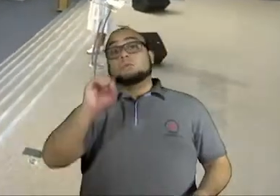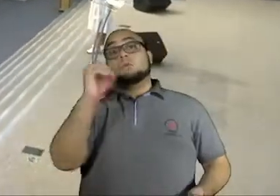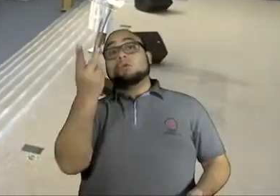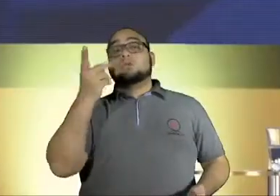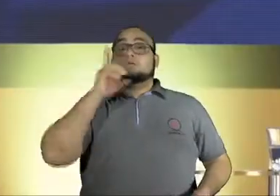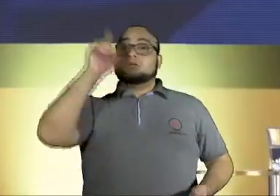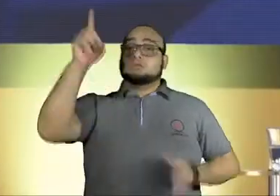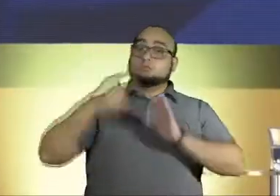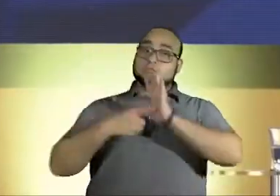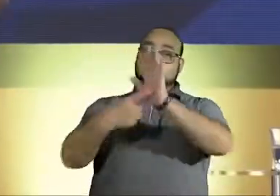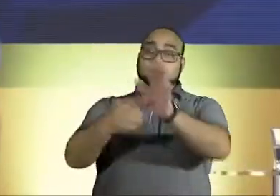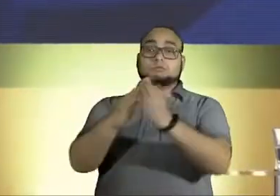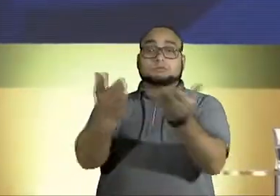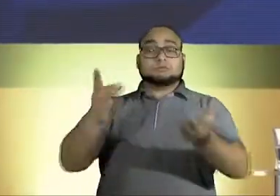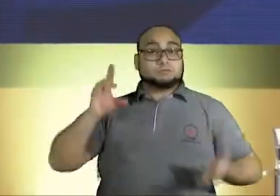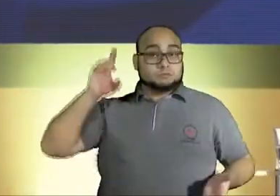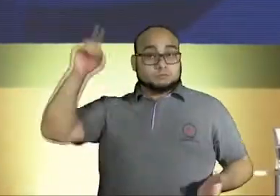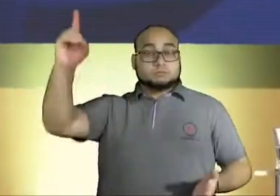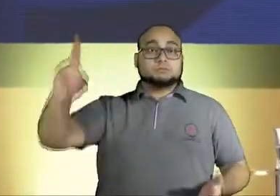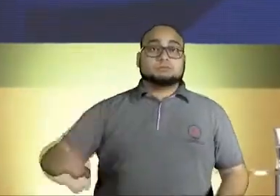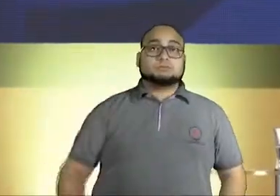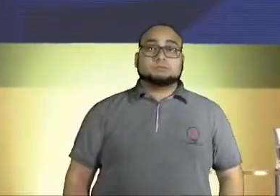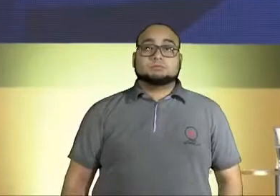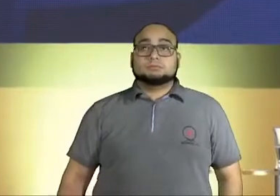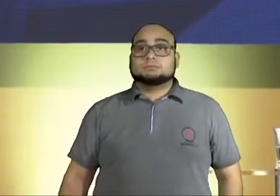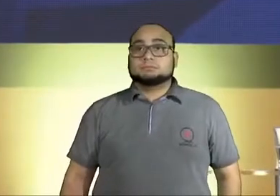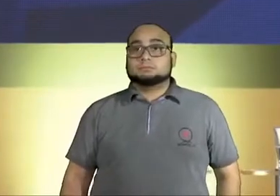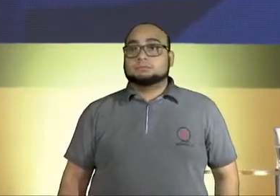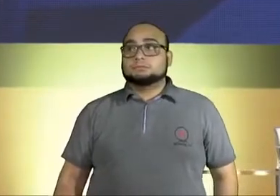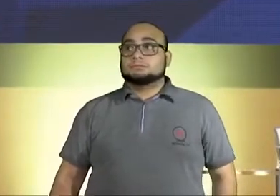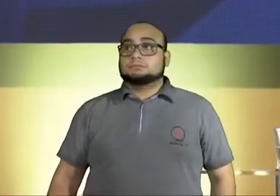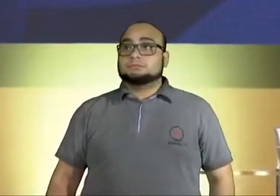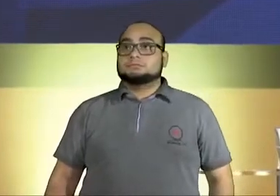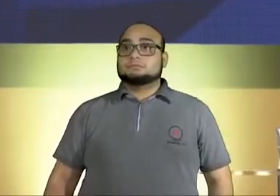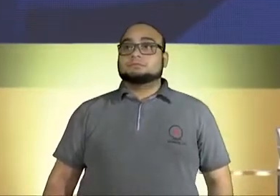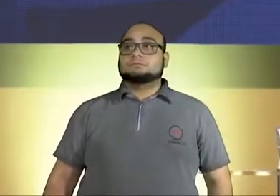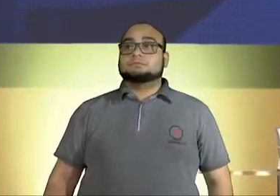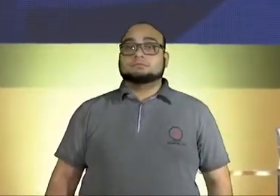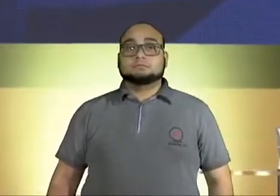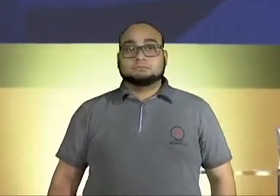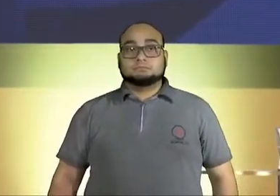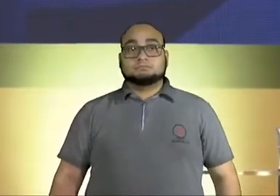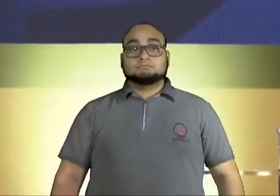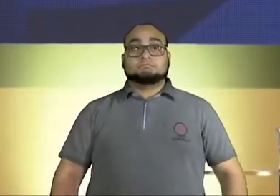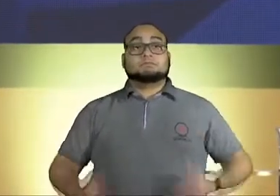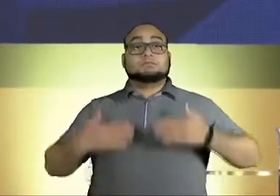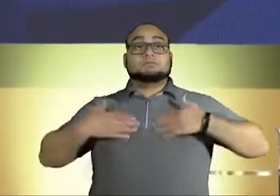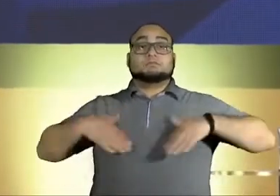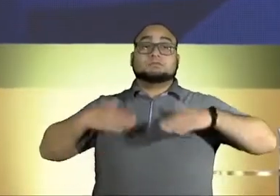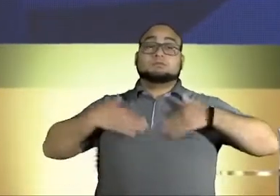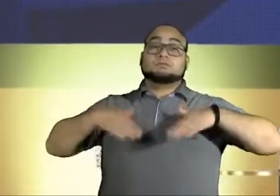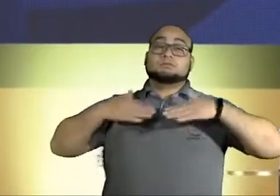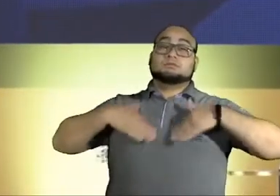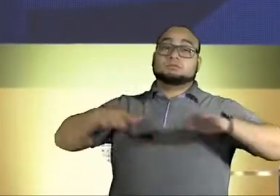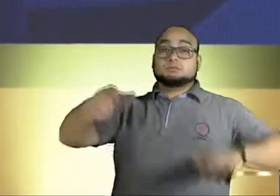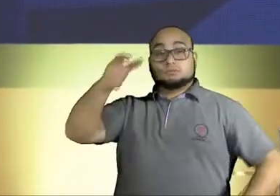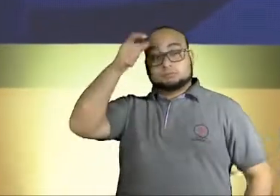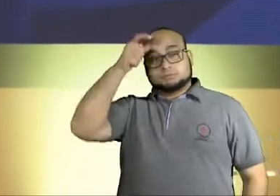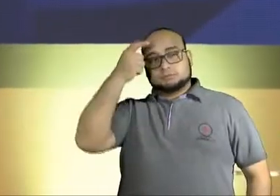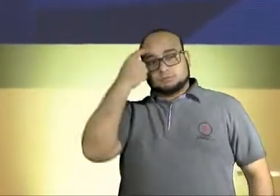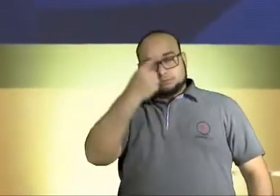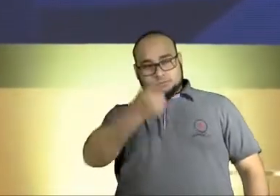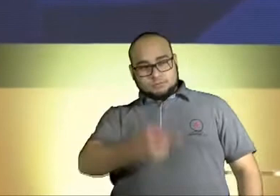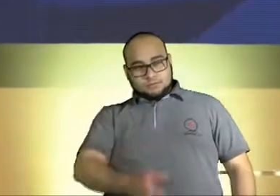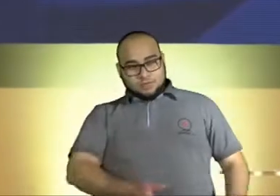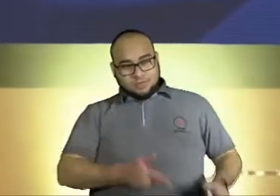você diz, não, Deus falou isso aí. E aí a gente se aquieta. E o inimigo pensa, estou tirando farinha com o cara dele, e a gente